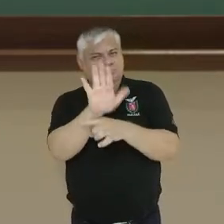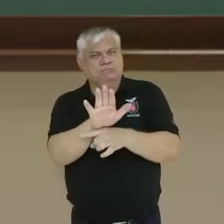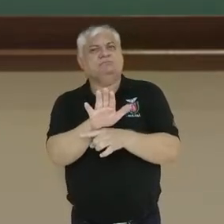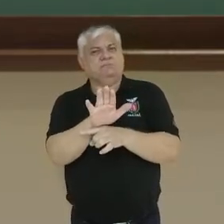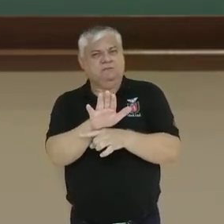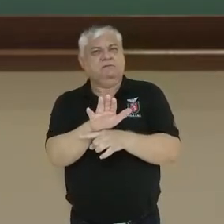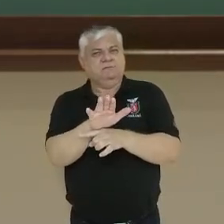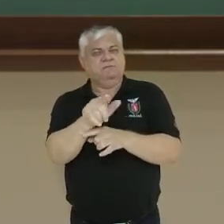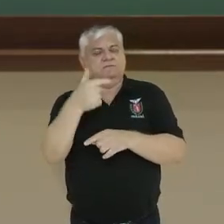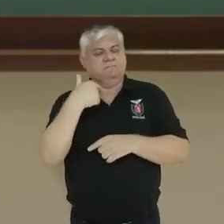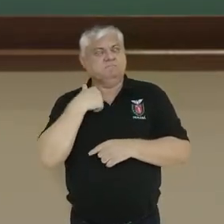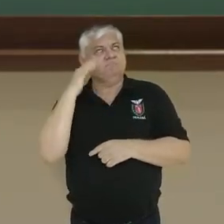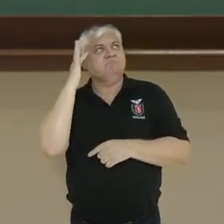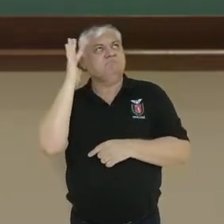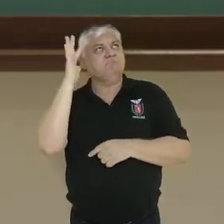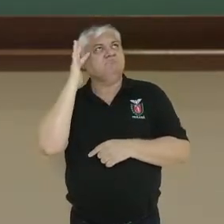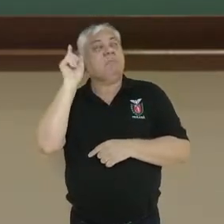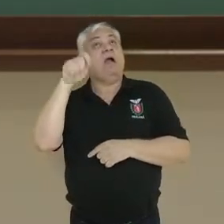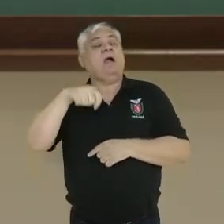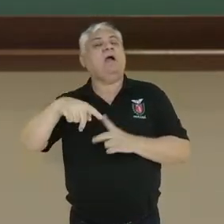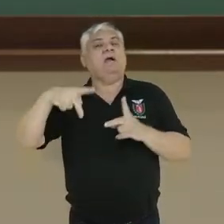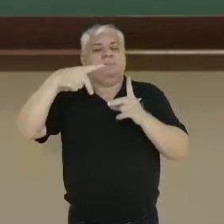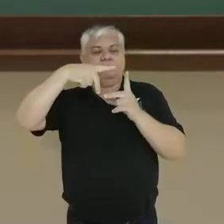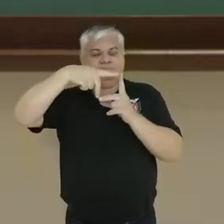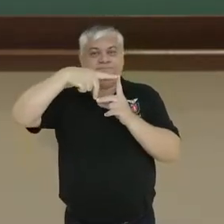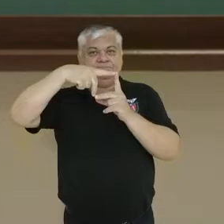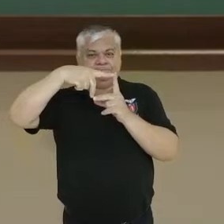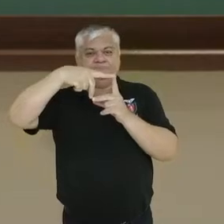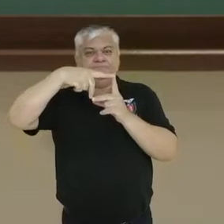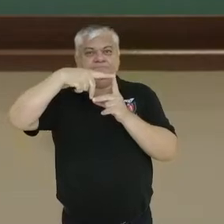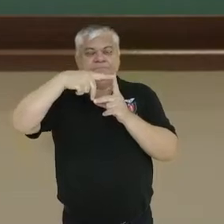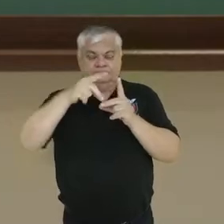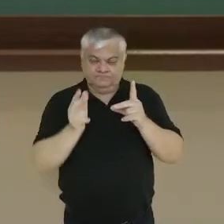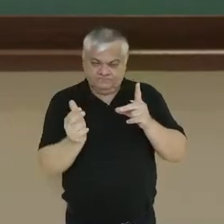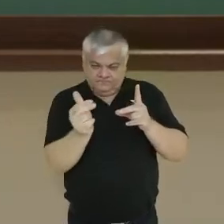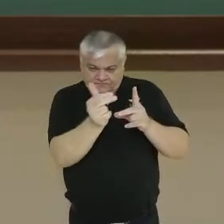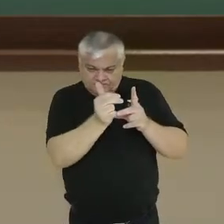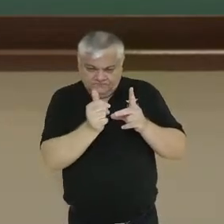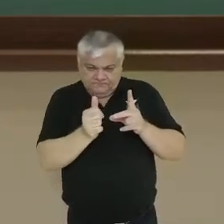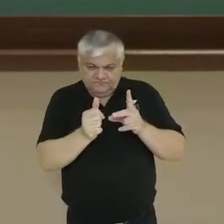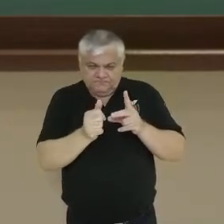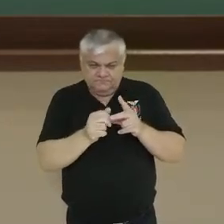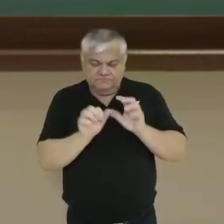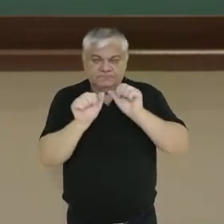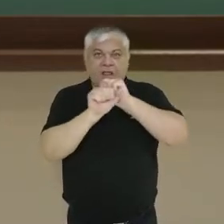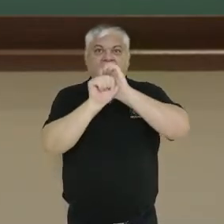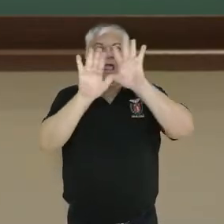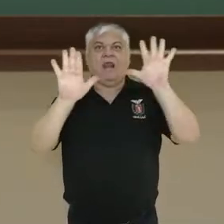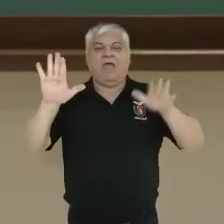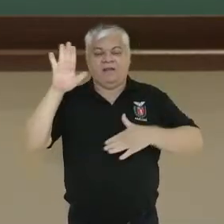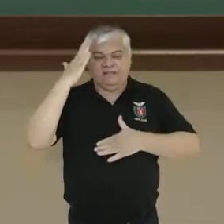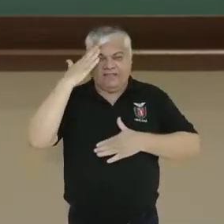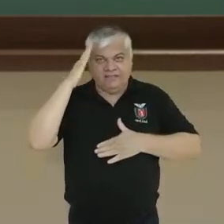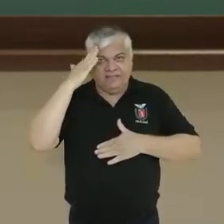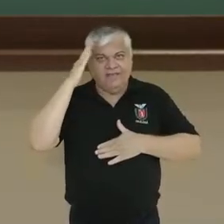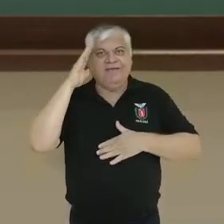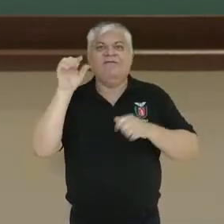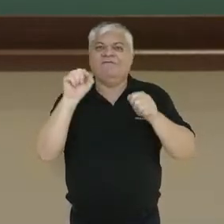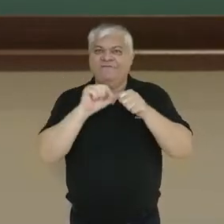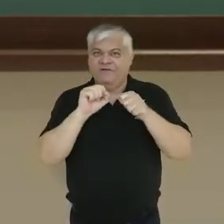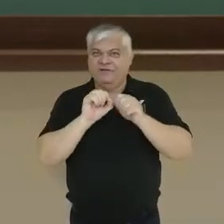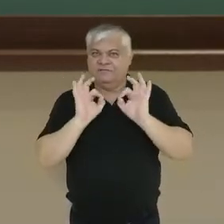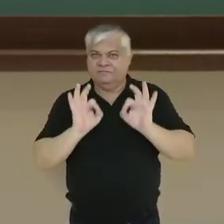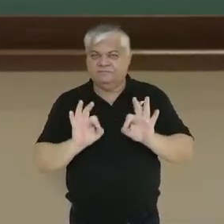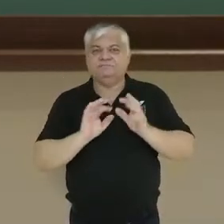até imaginar, você saber o que é um quadrado, mas quando você faz o desenho, fica mais claro para você poder tomar o próximo passo, tá